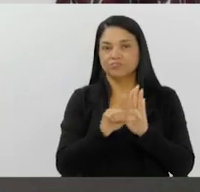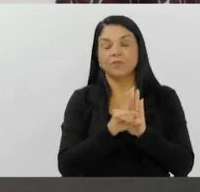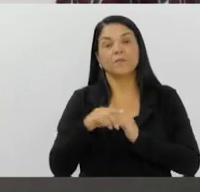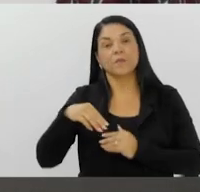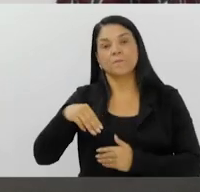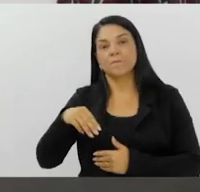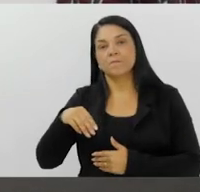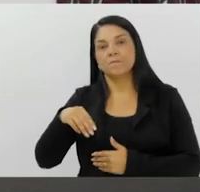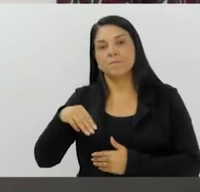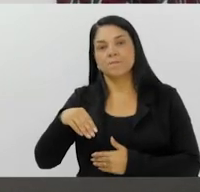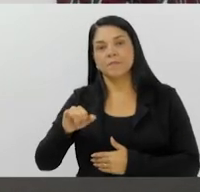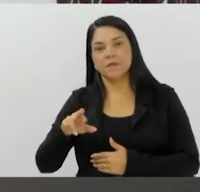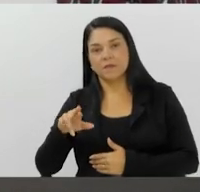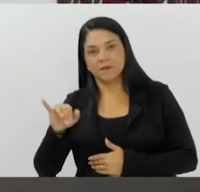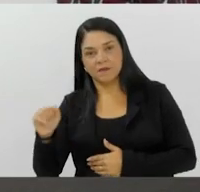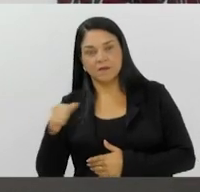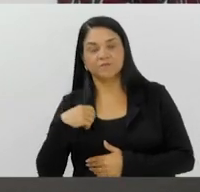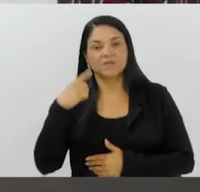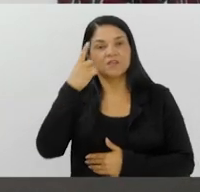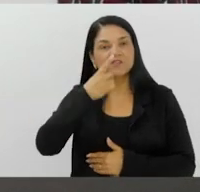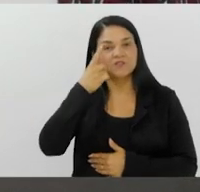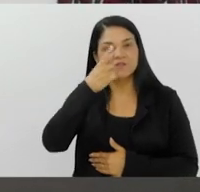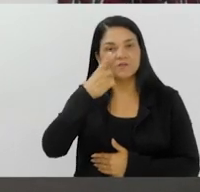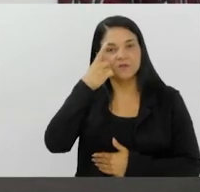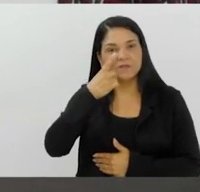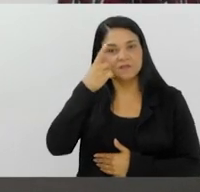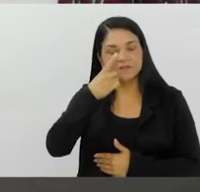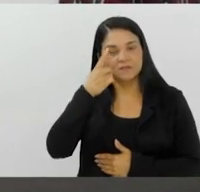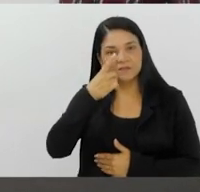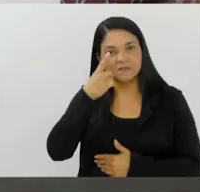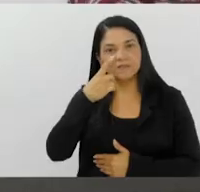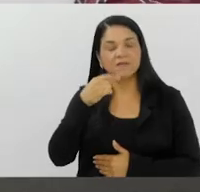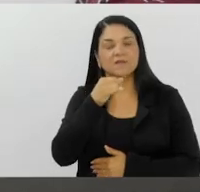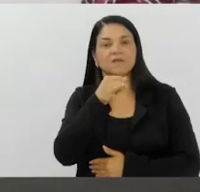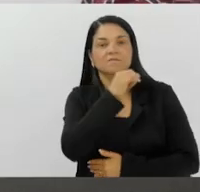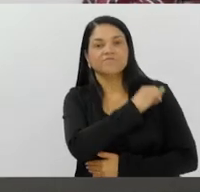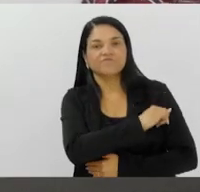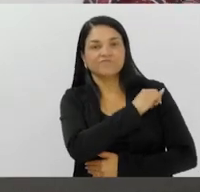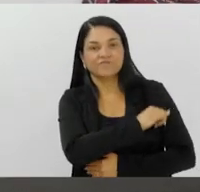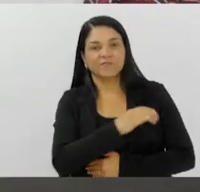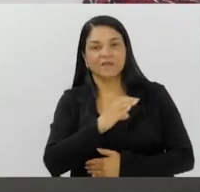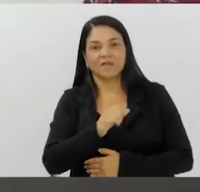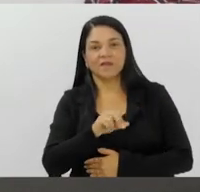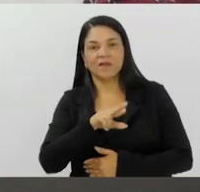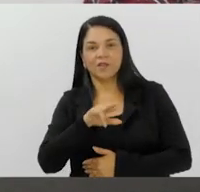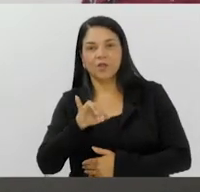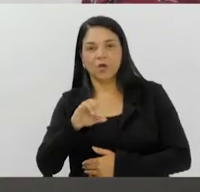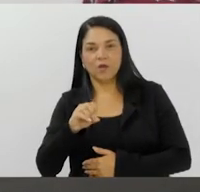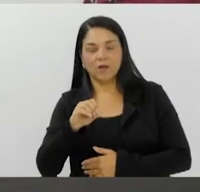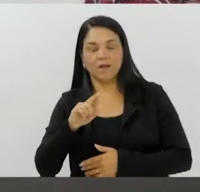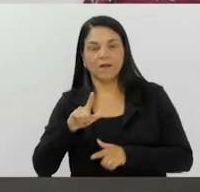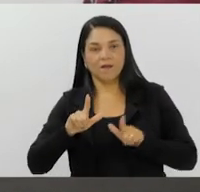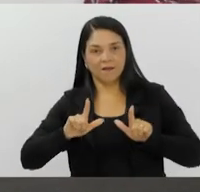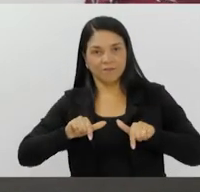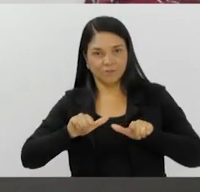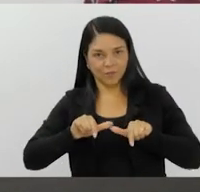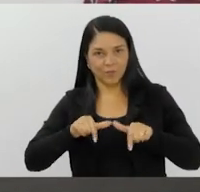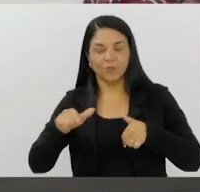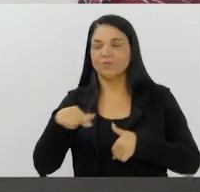basílico da advocacia preta carioca OAB Bangu tá ali ela